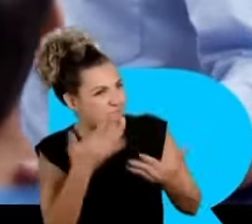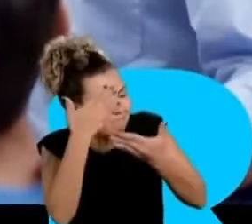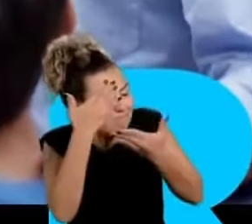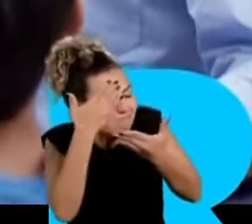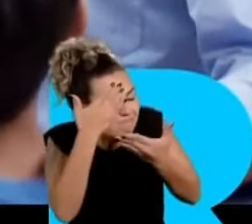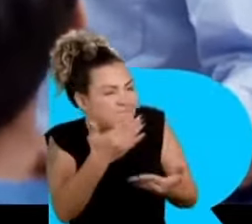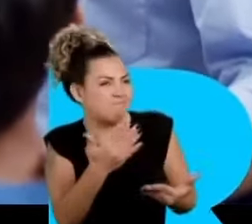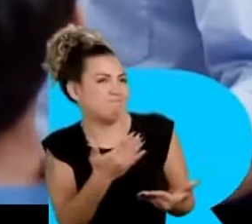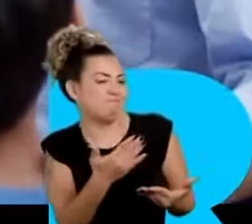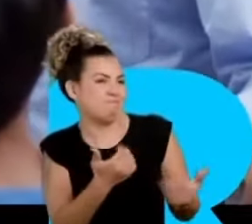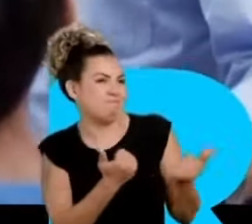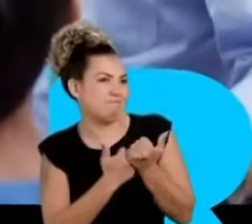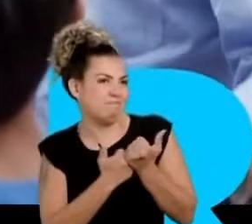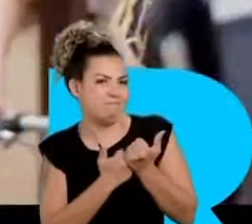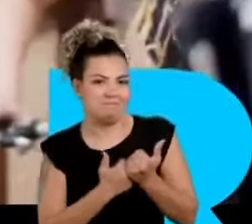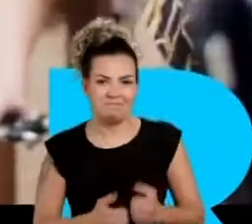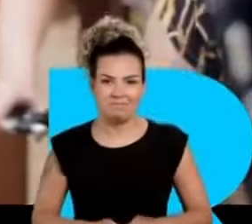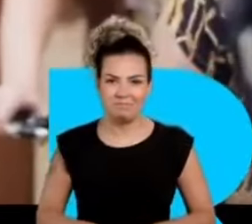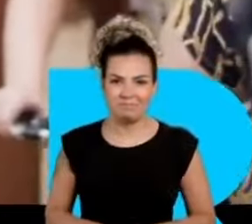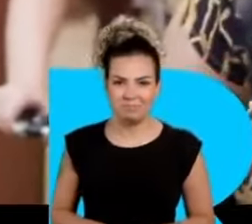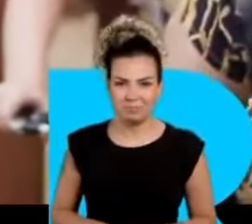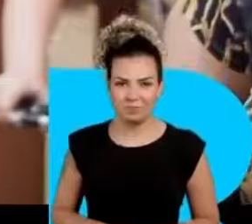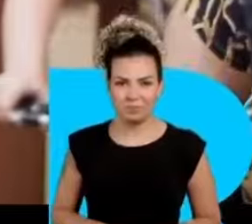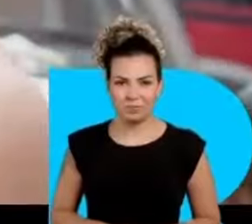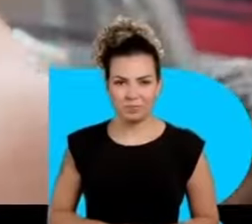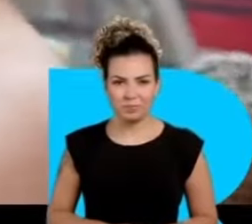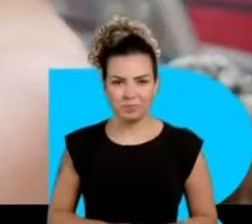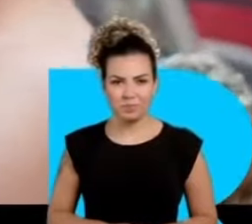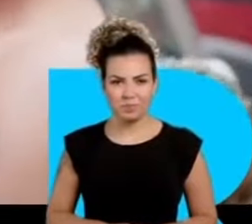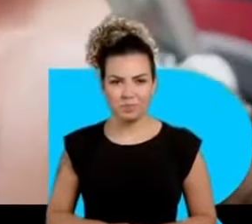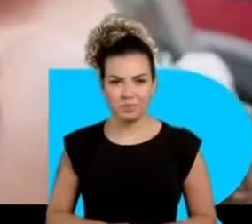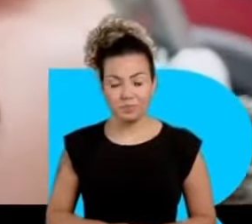gente? Obrigado por tudo.